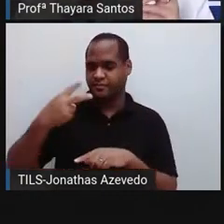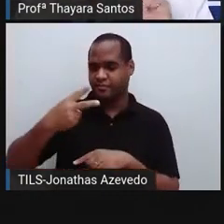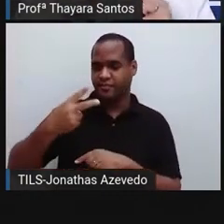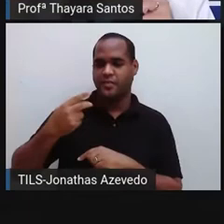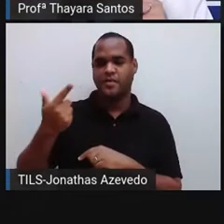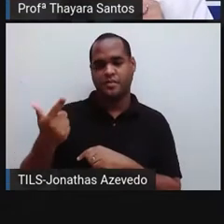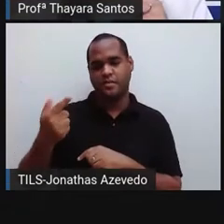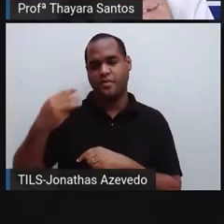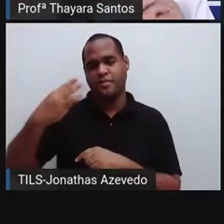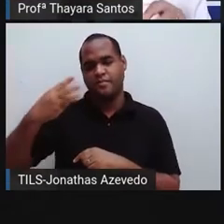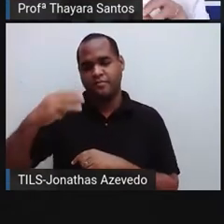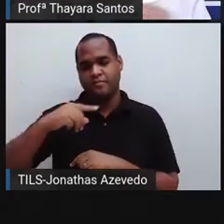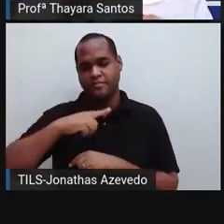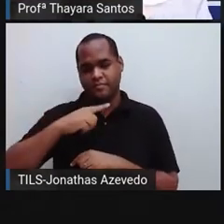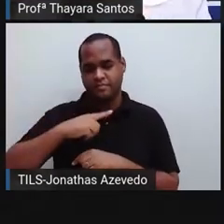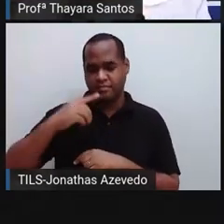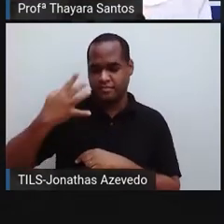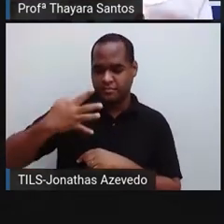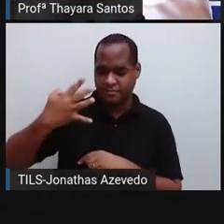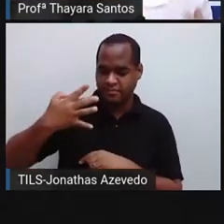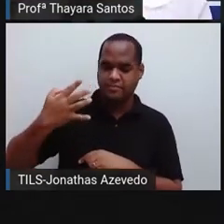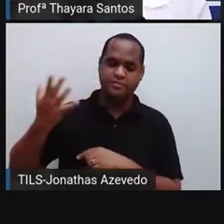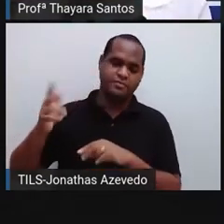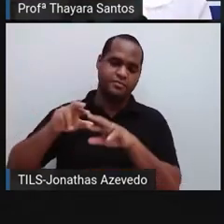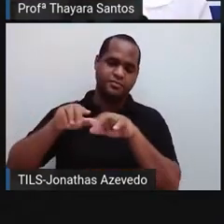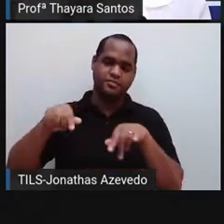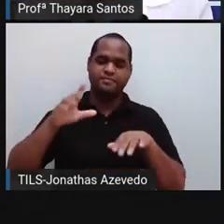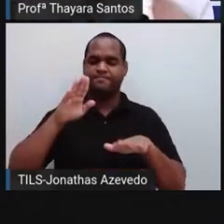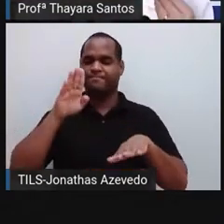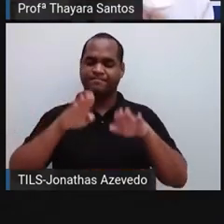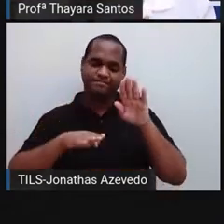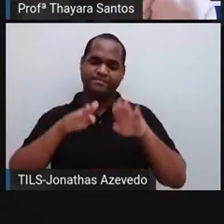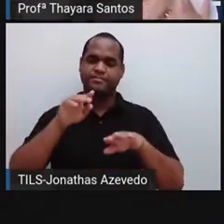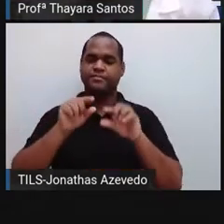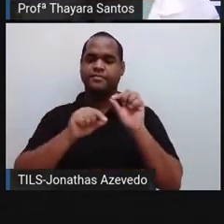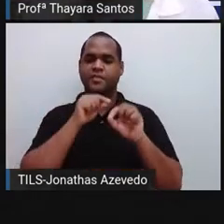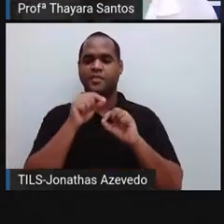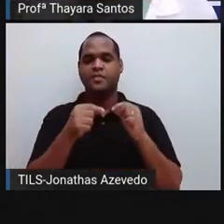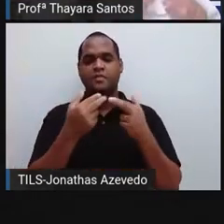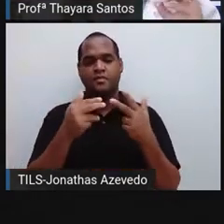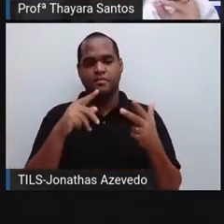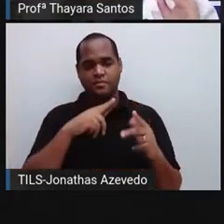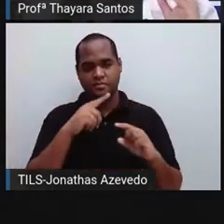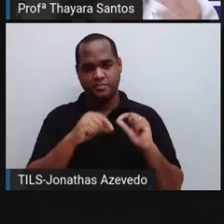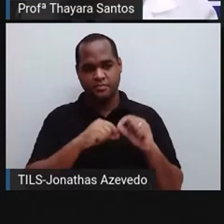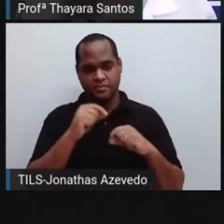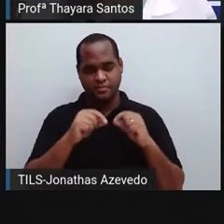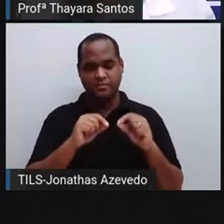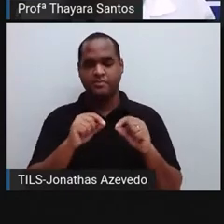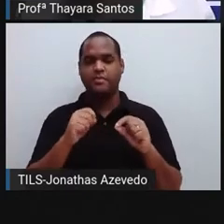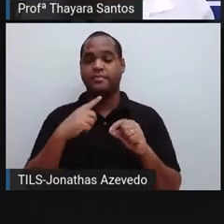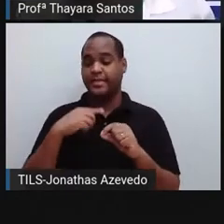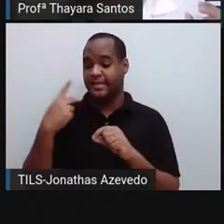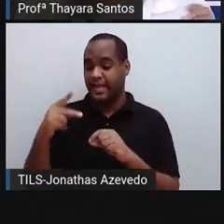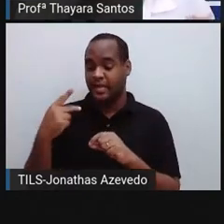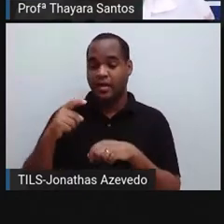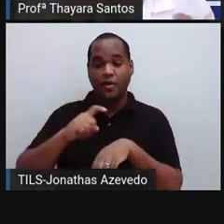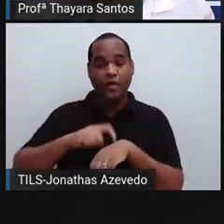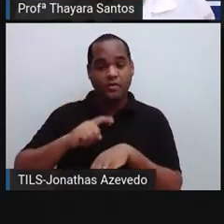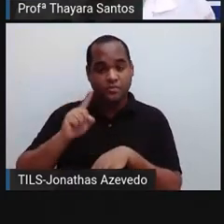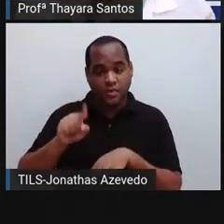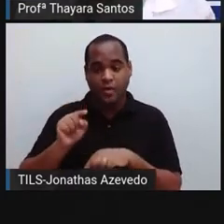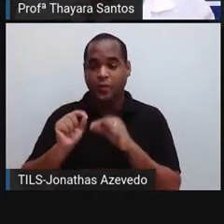terciário, ele pode ser terciário e quaternário. Isso vai depender do que ele está se alimentando naquele momento. Então, a